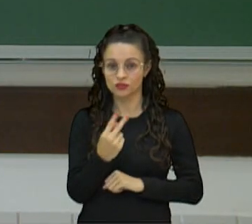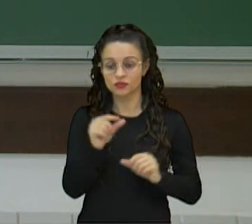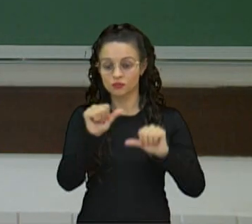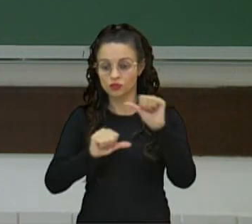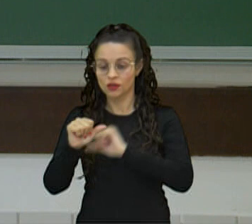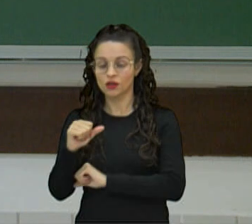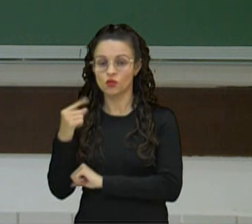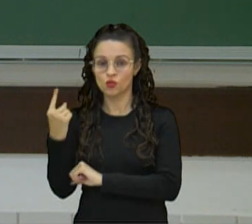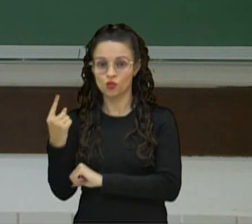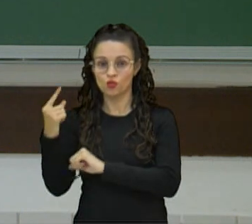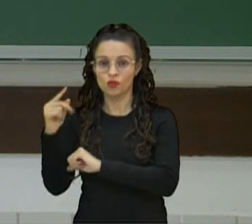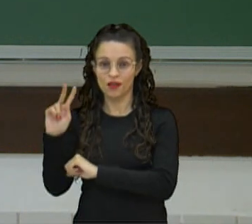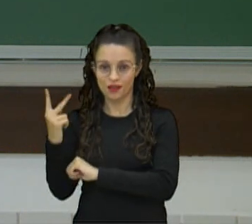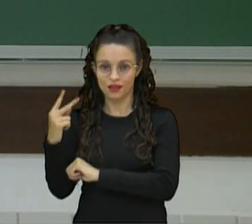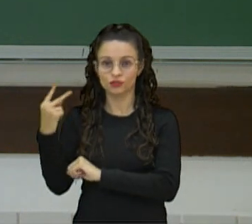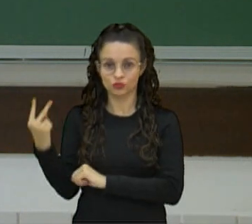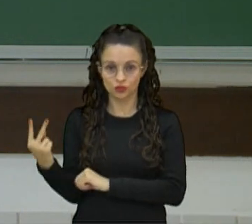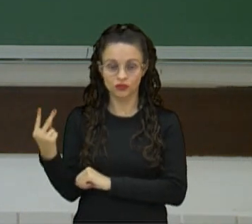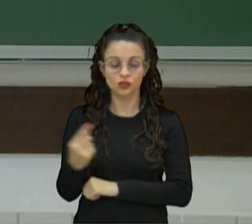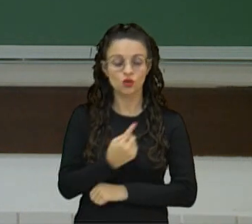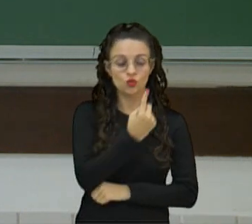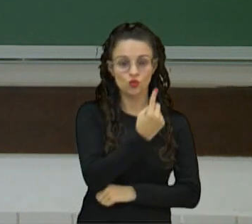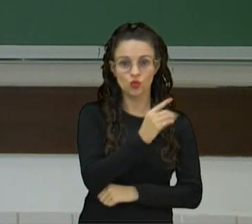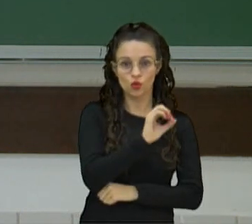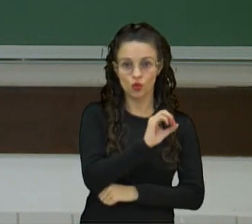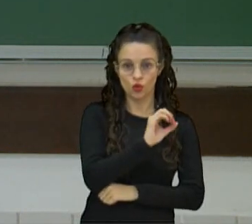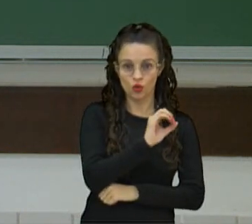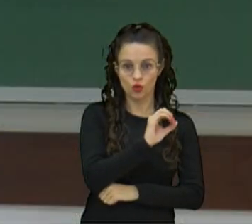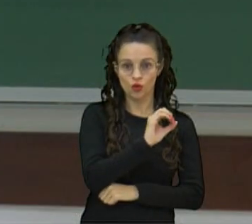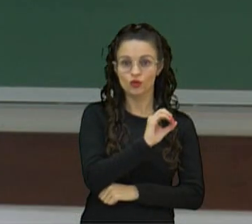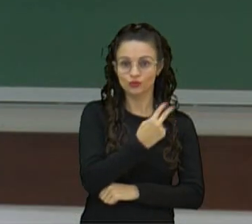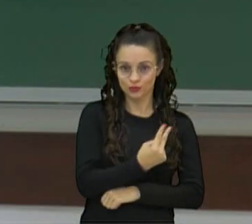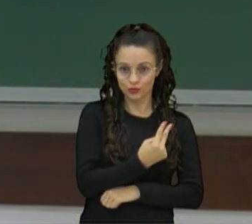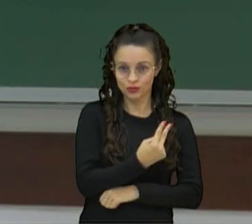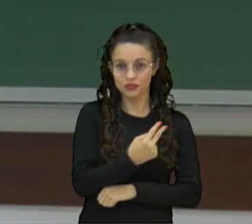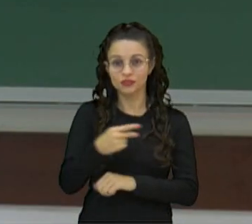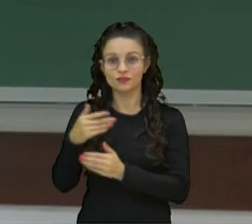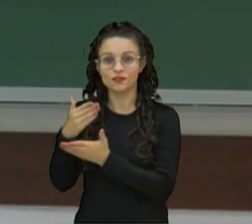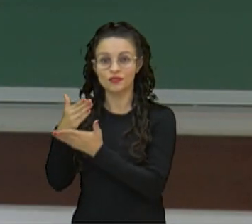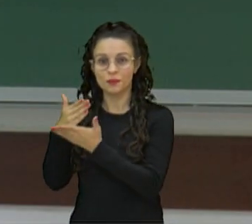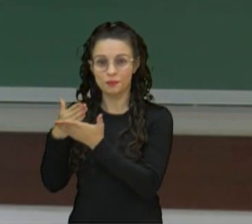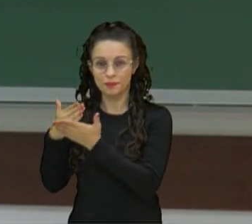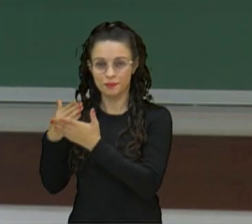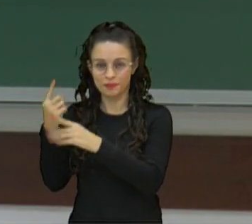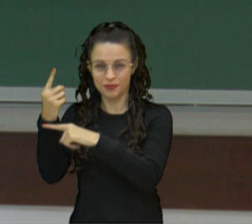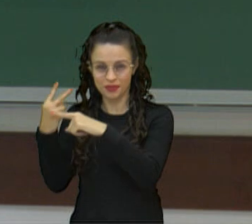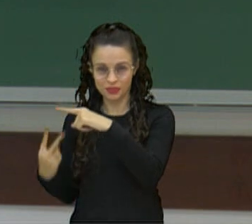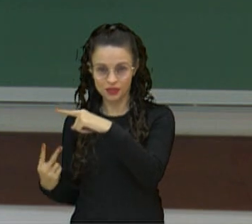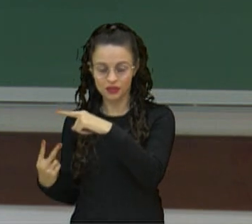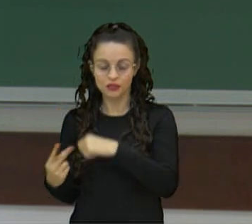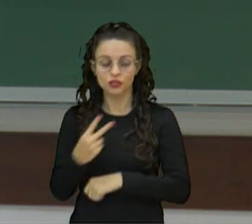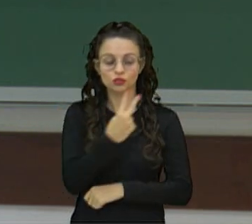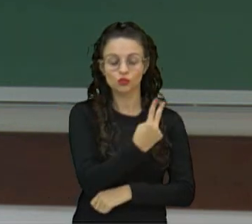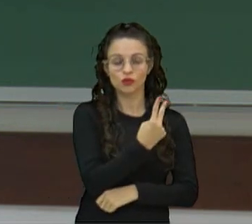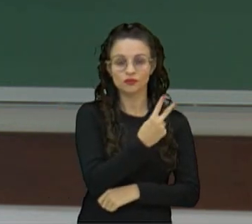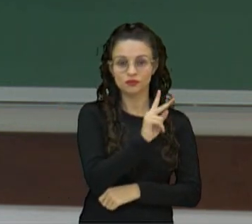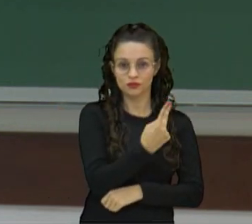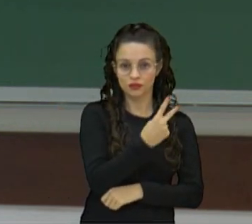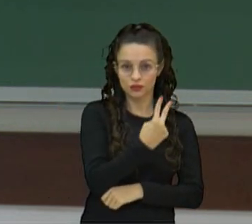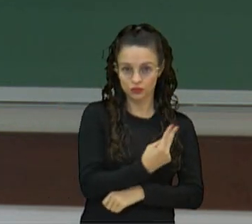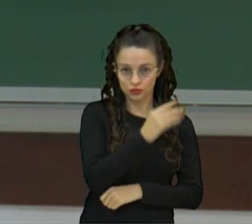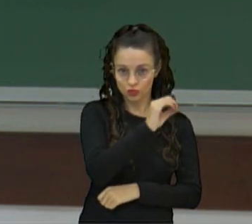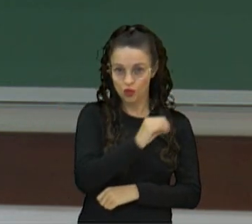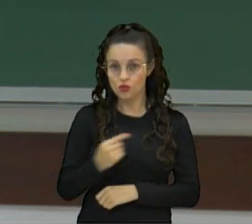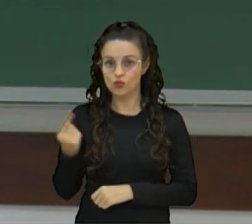1H2. Era 1O2, um gás oxigênio, vai ficar meio. E tínhamos 2H2O, vai ficar